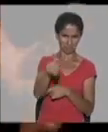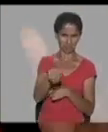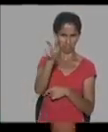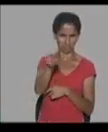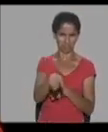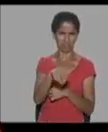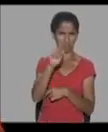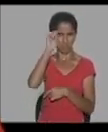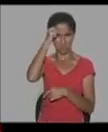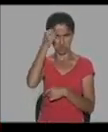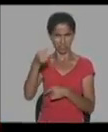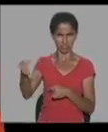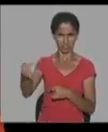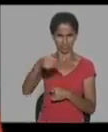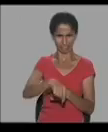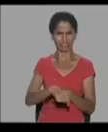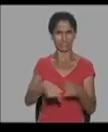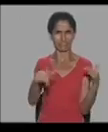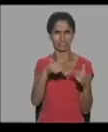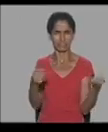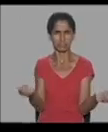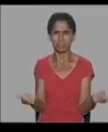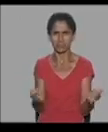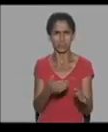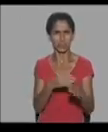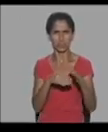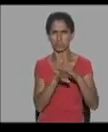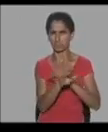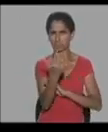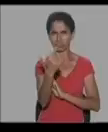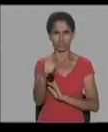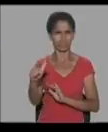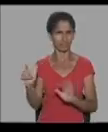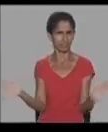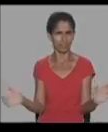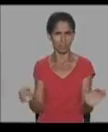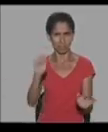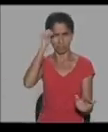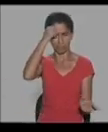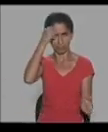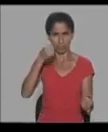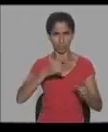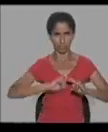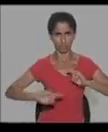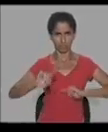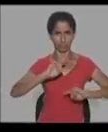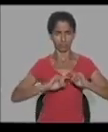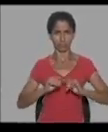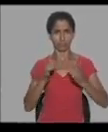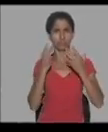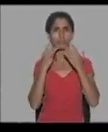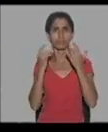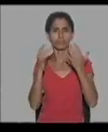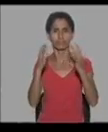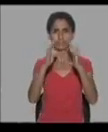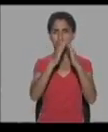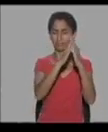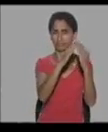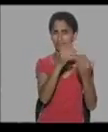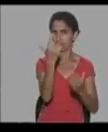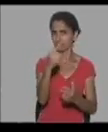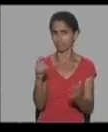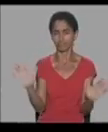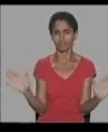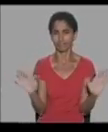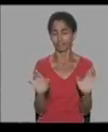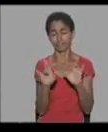tudo esquisito. Estão aqui no teatro, não tinha uma tradição desse negócio de negro na gestão de teatro, né? Imagina,